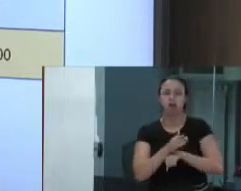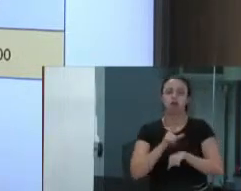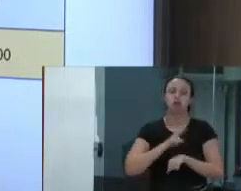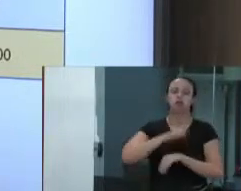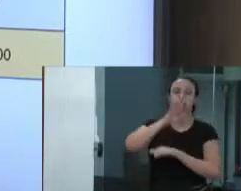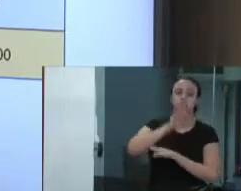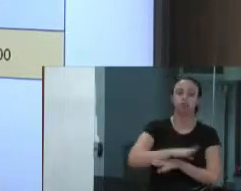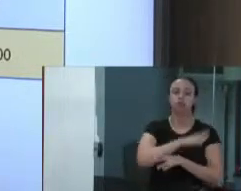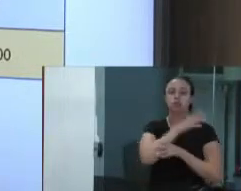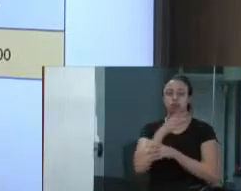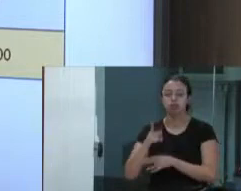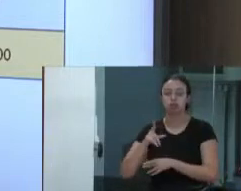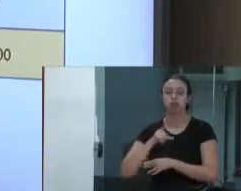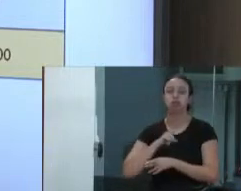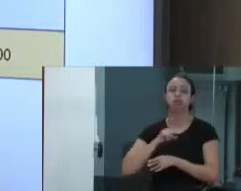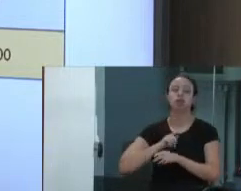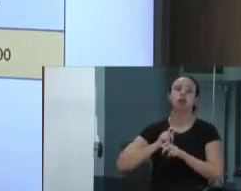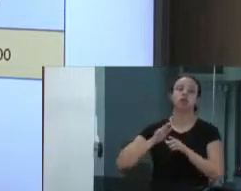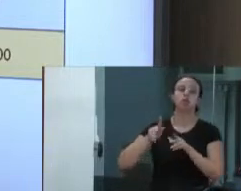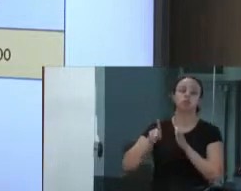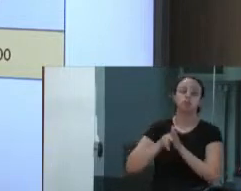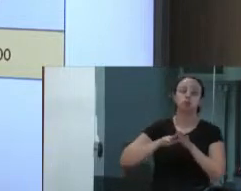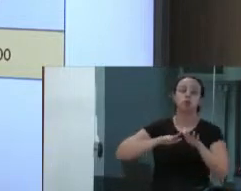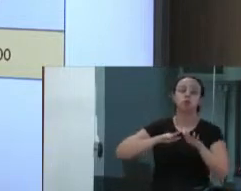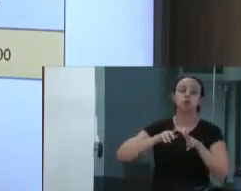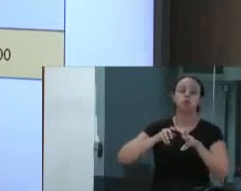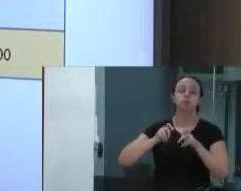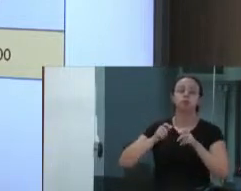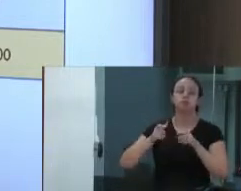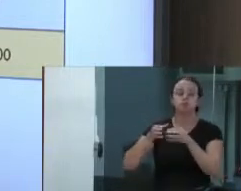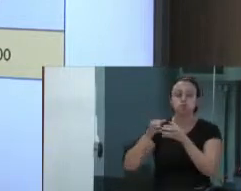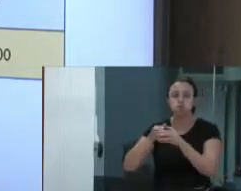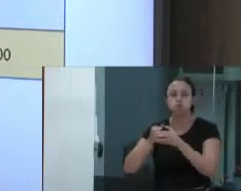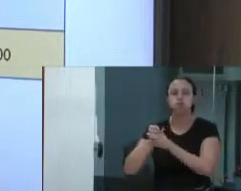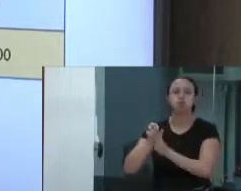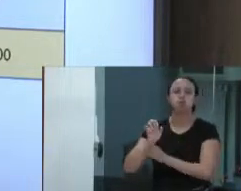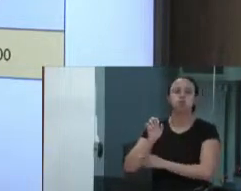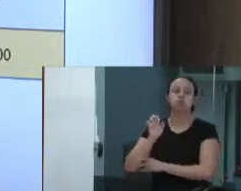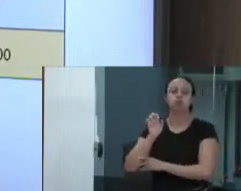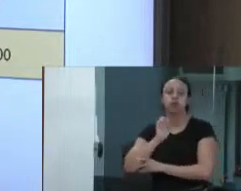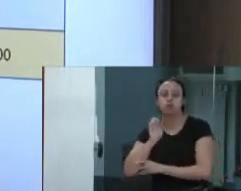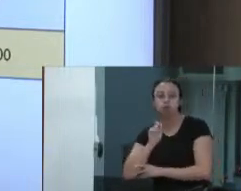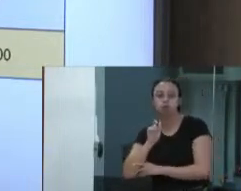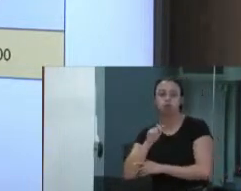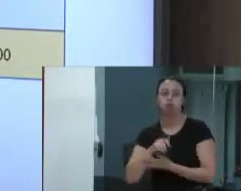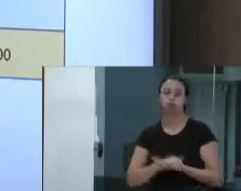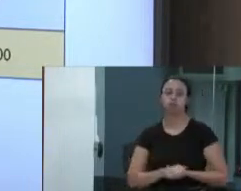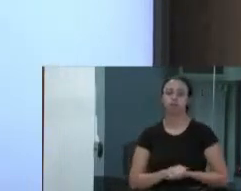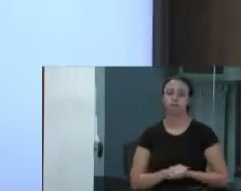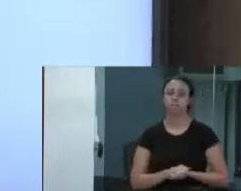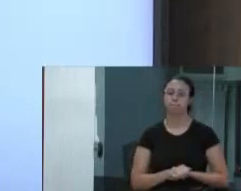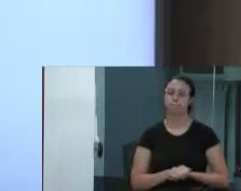21, o Movimento Gay de Divinópolis, como eu disse, a Sociedade dos Surdos, a Fambacorde e o Projeto Meu Amar.